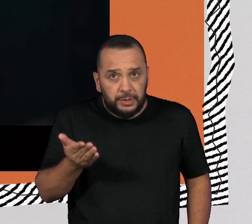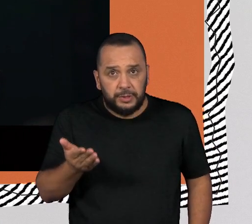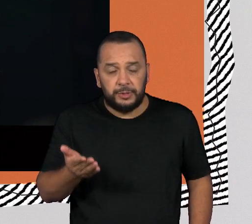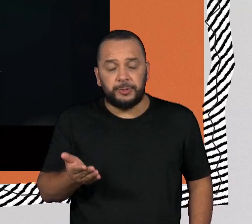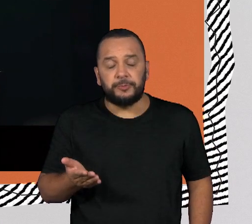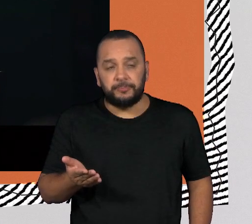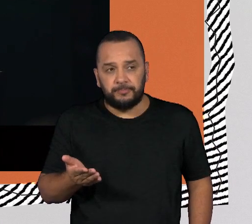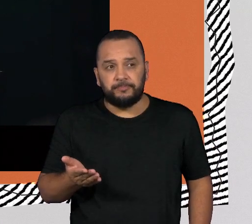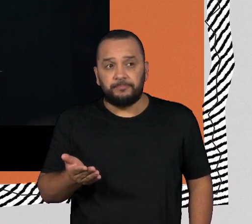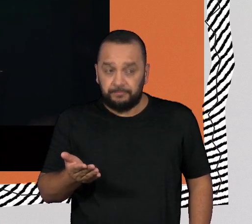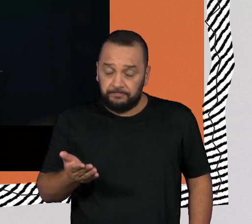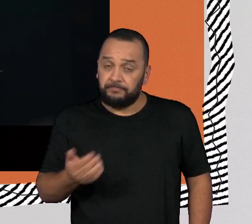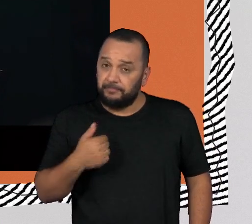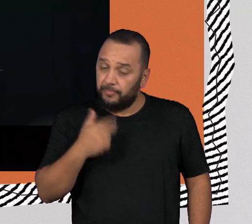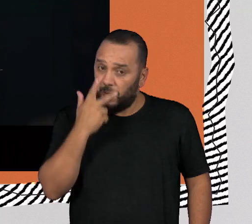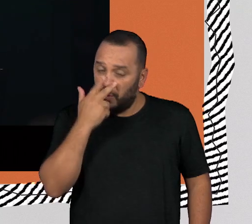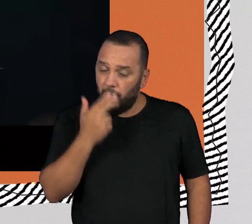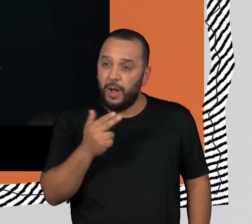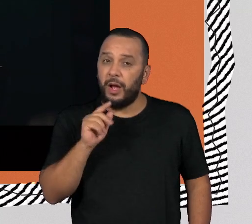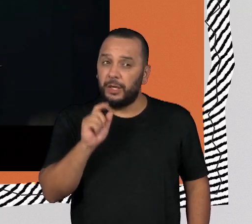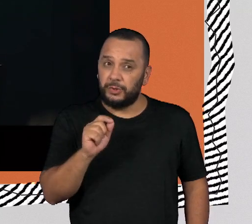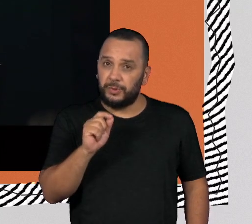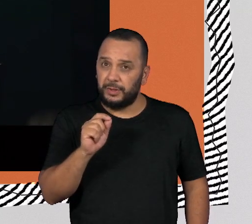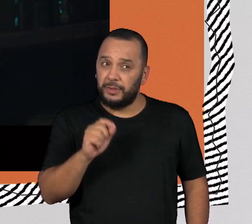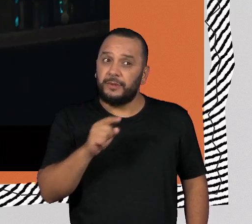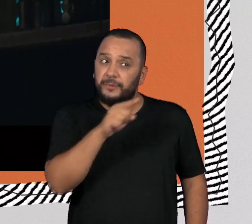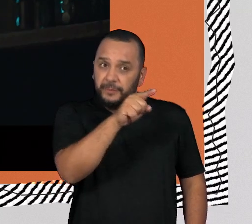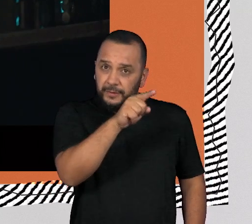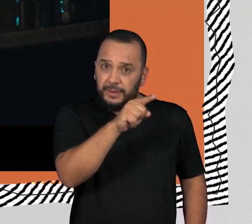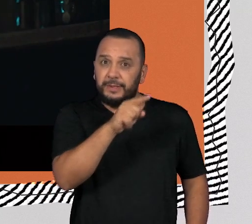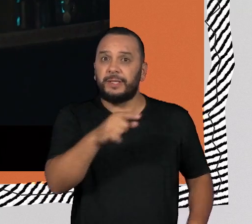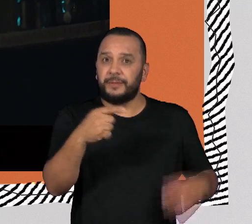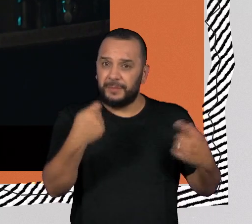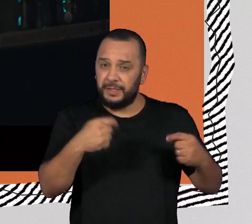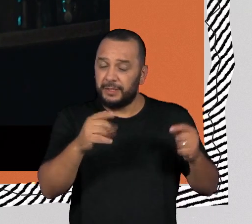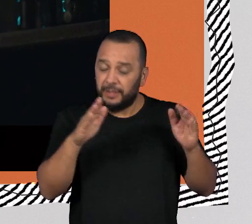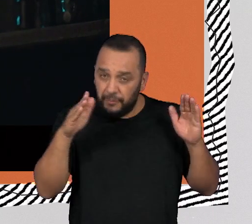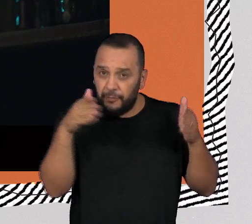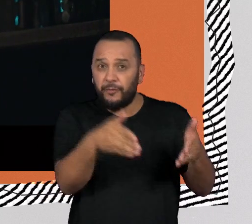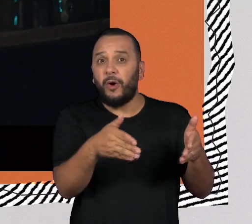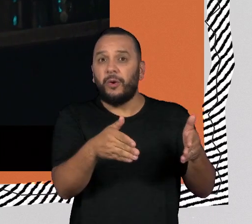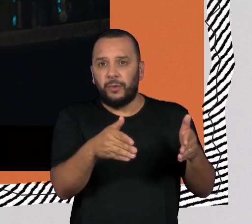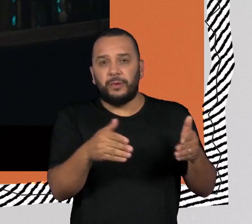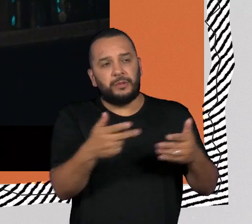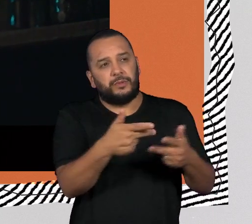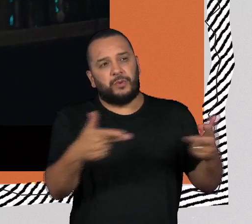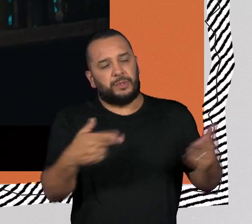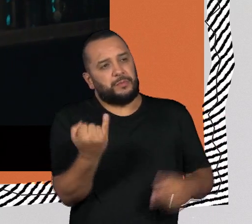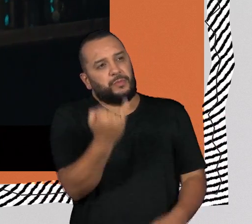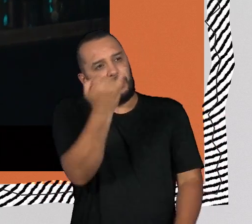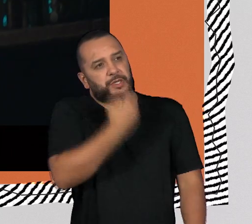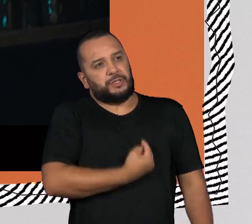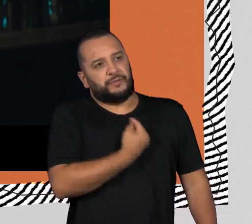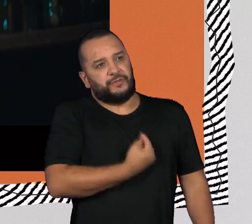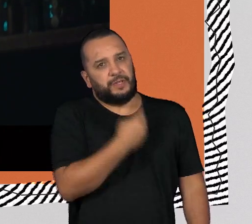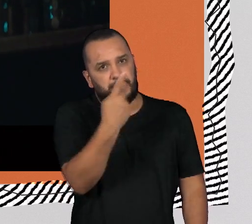E eu acho que o senhor tem que colocar foco nas coisas importantes da sua vida.